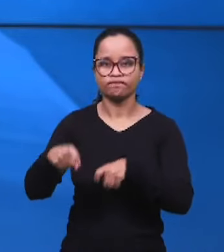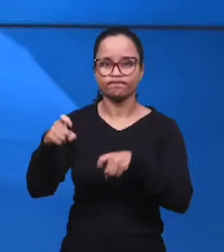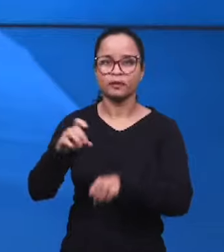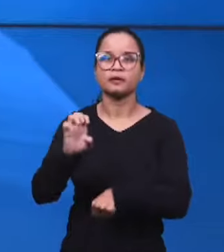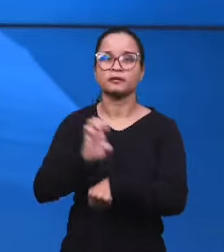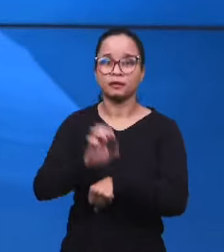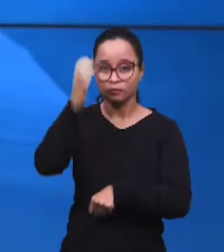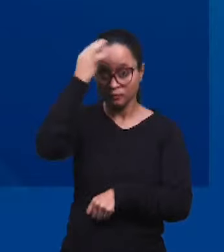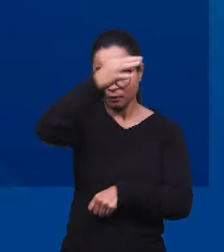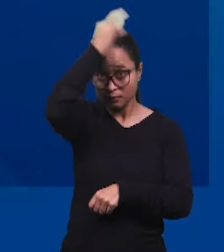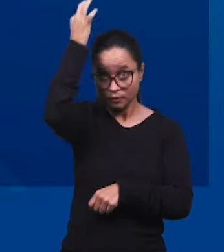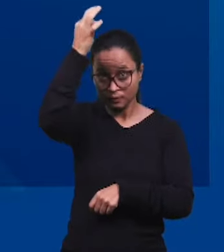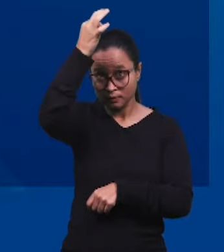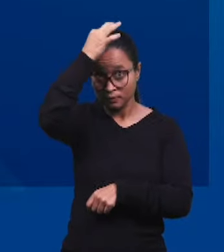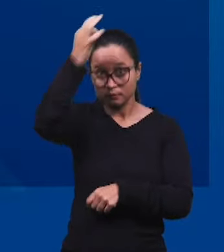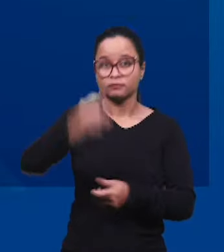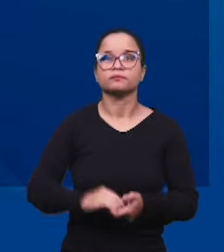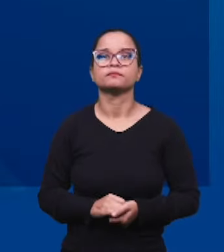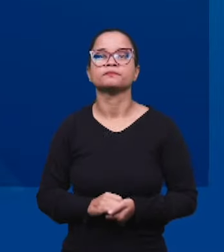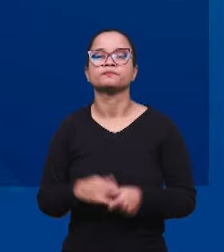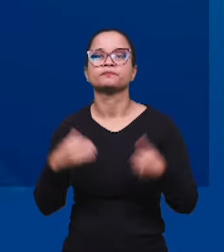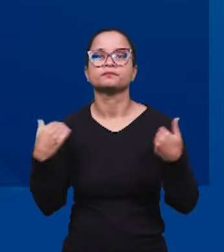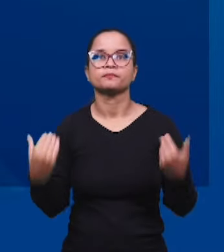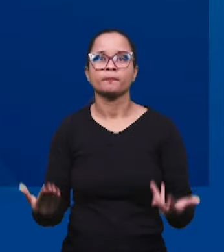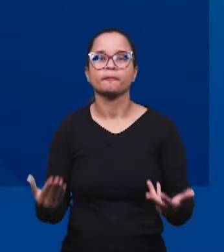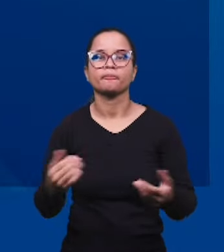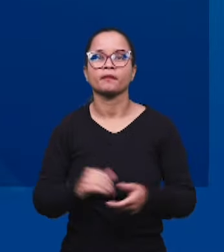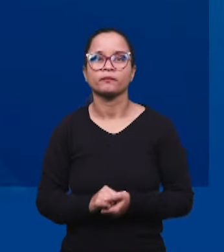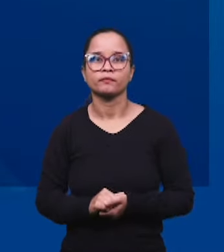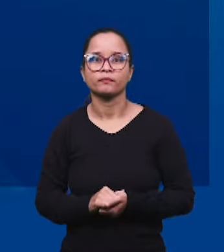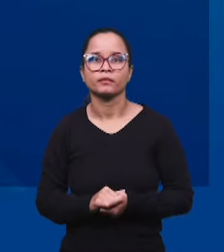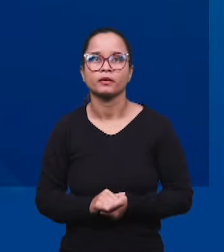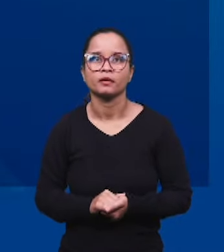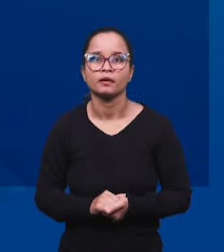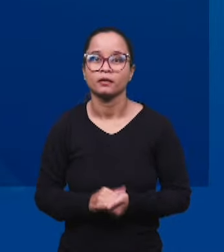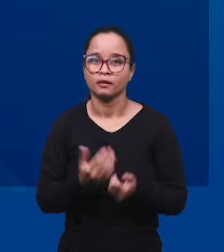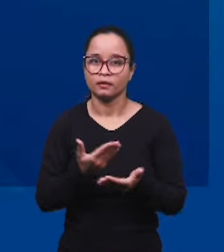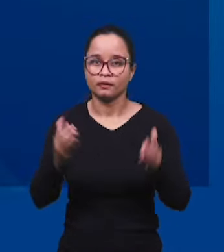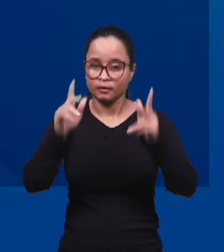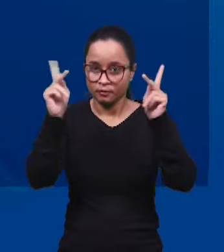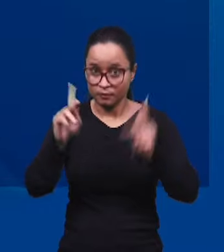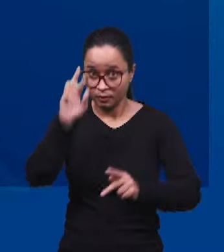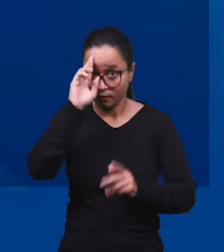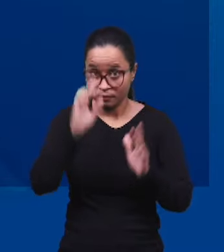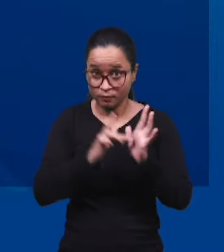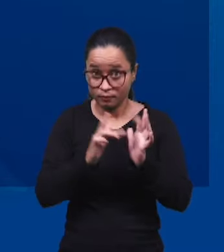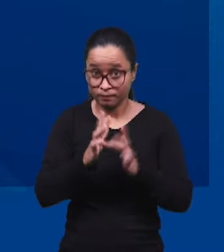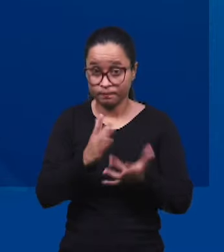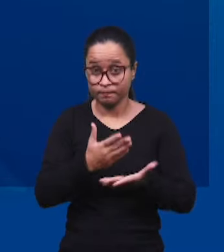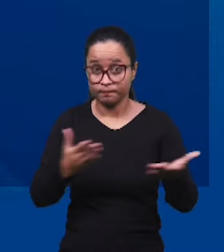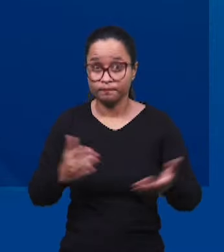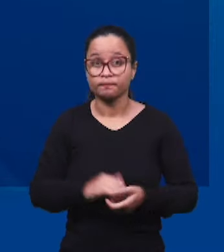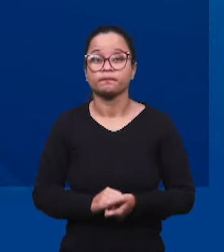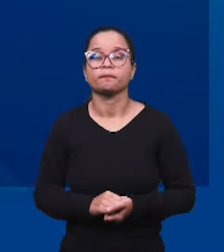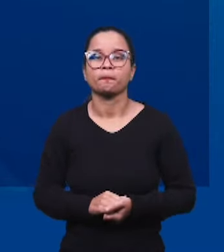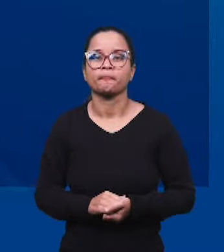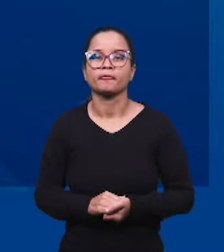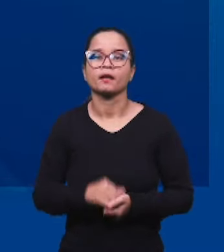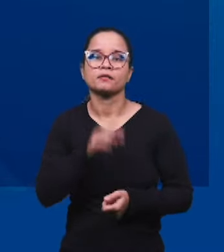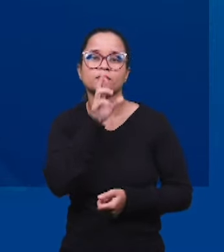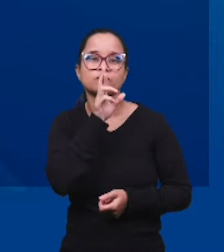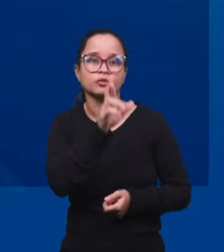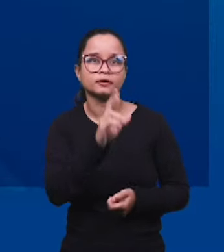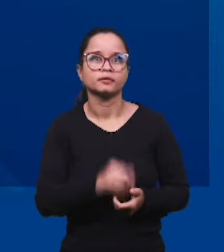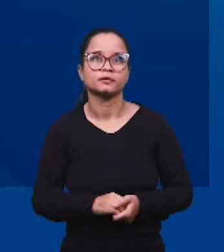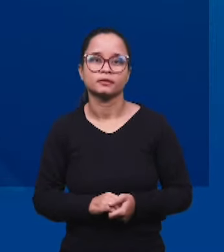paz do Senhor, companheiro. Irmãos, a paz do Senhor Jesus. Respondendo à pergunta de número 2.